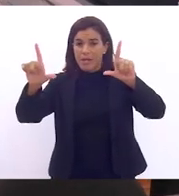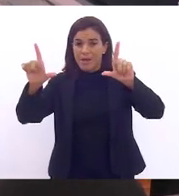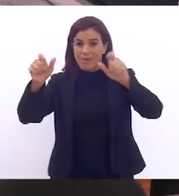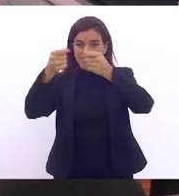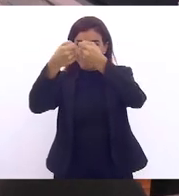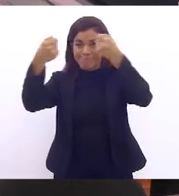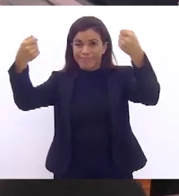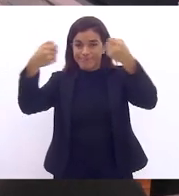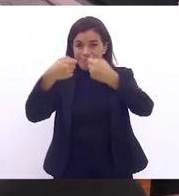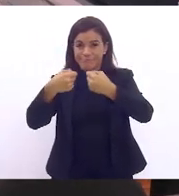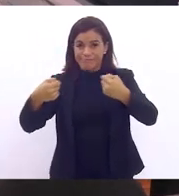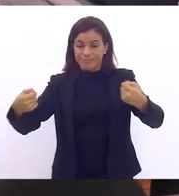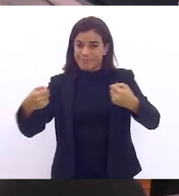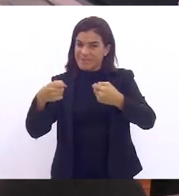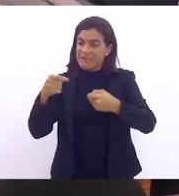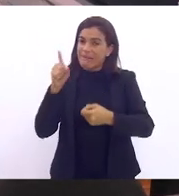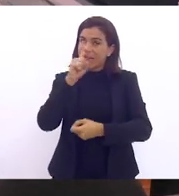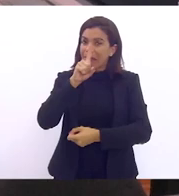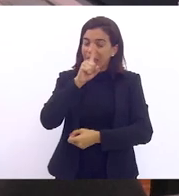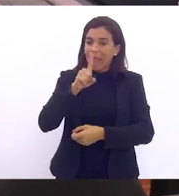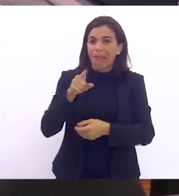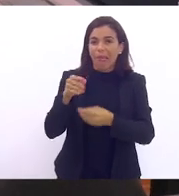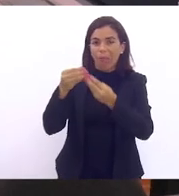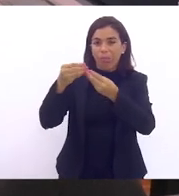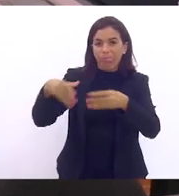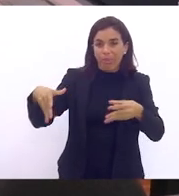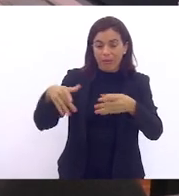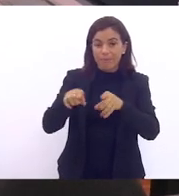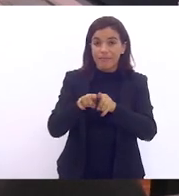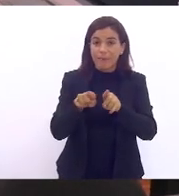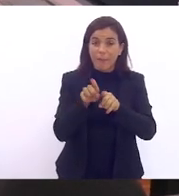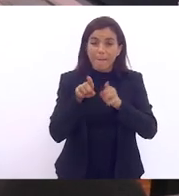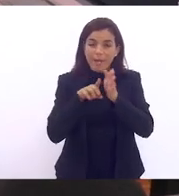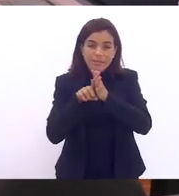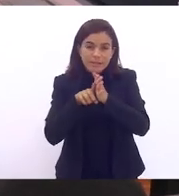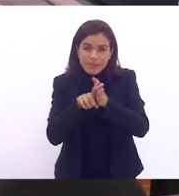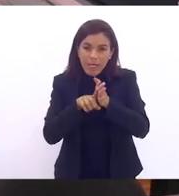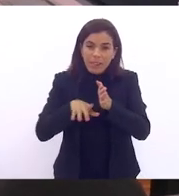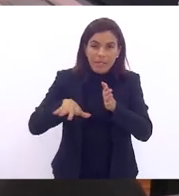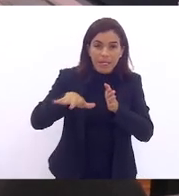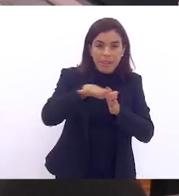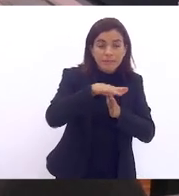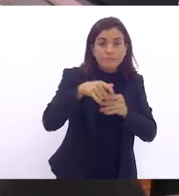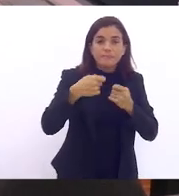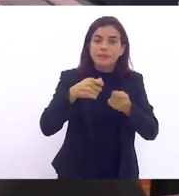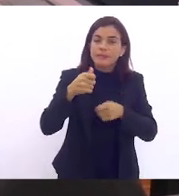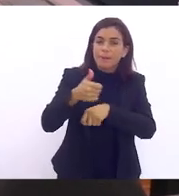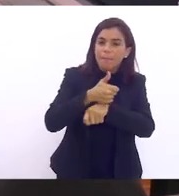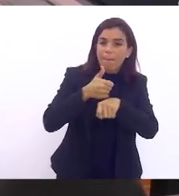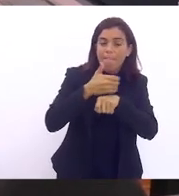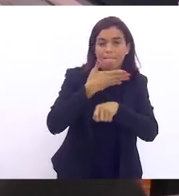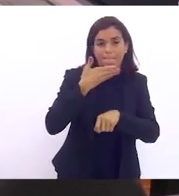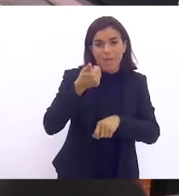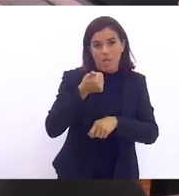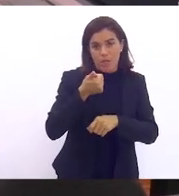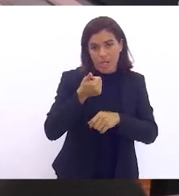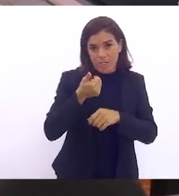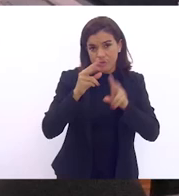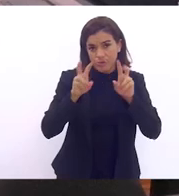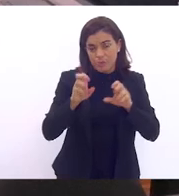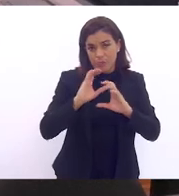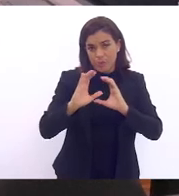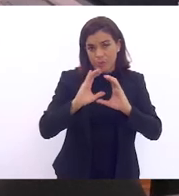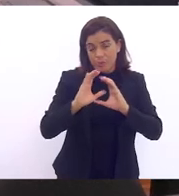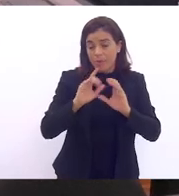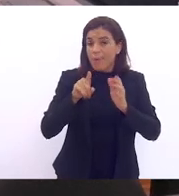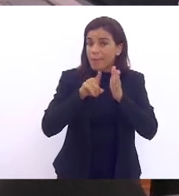gente tá aplicando faz duas semanas uma pesquisa na região pra gente entender o que mais a gente precisa aprimorar essa questão de comunicação Isso